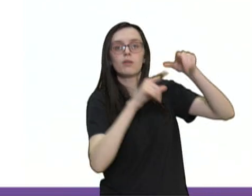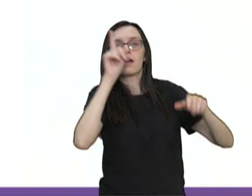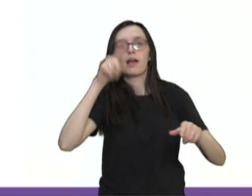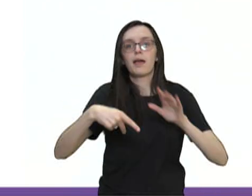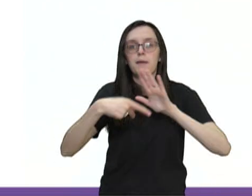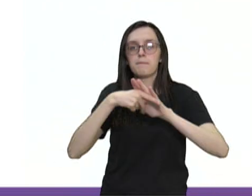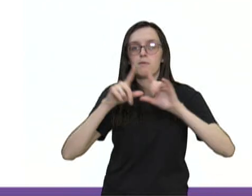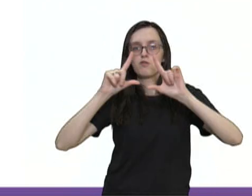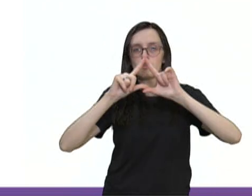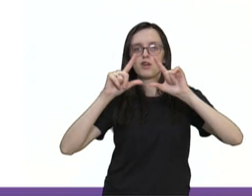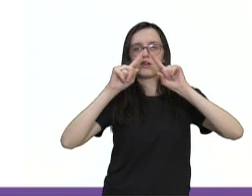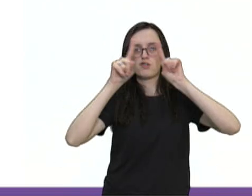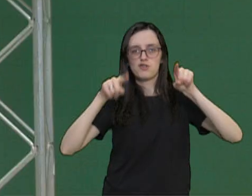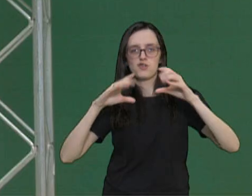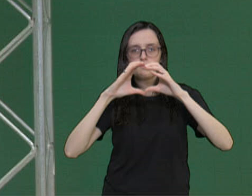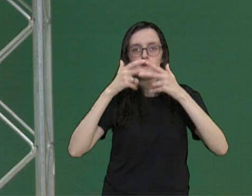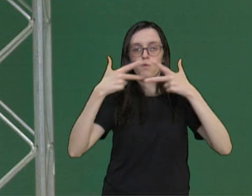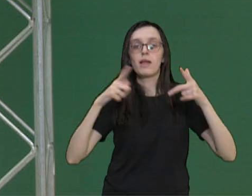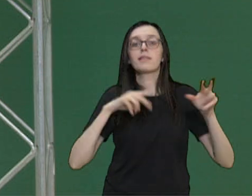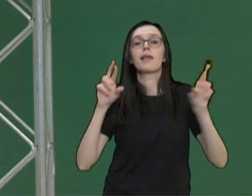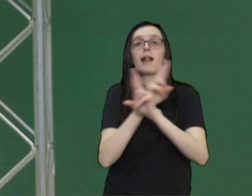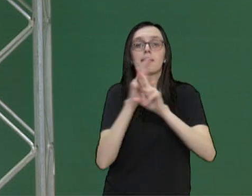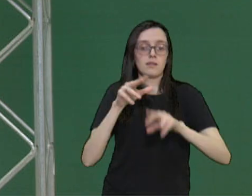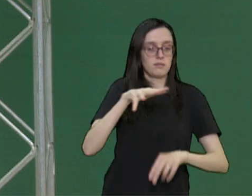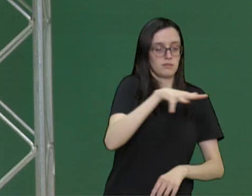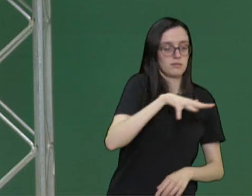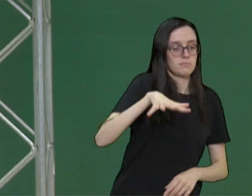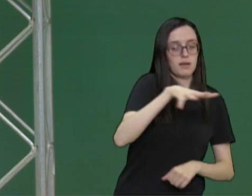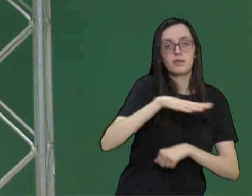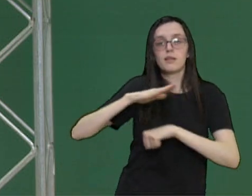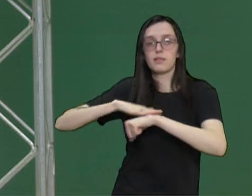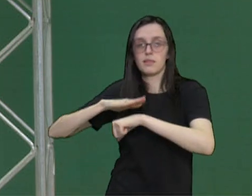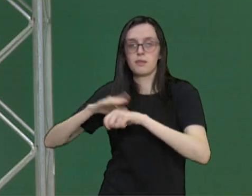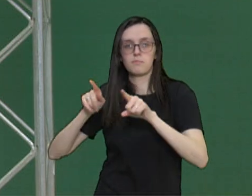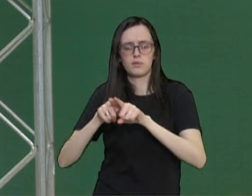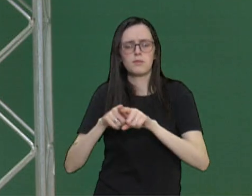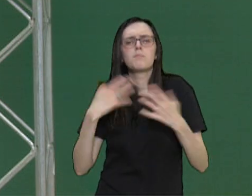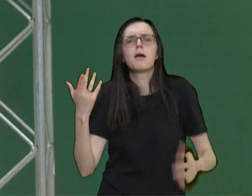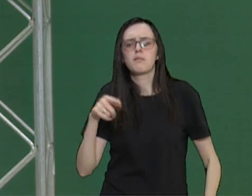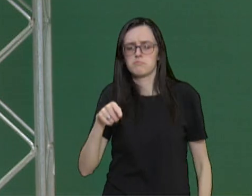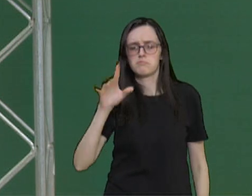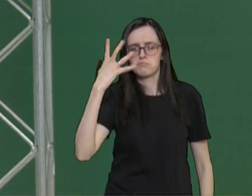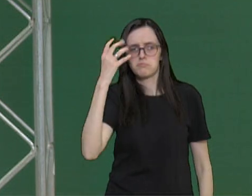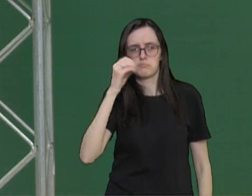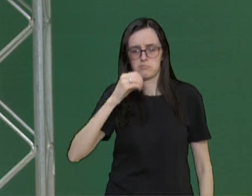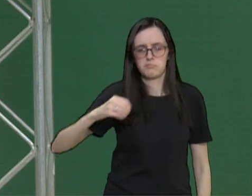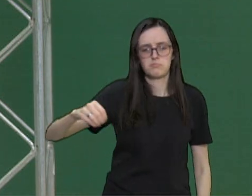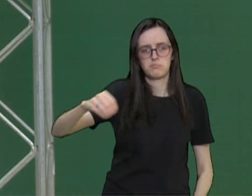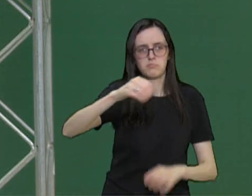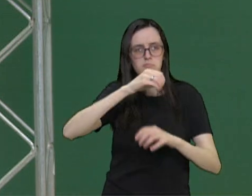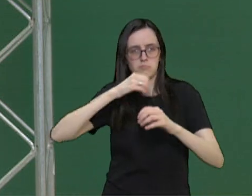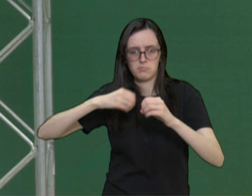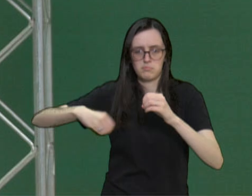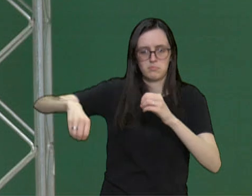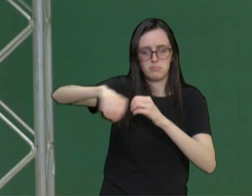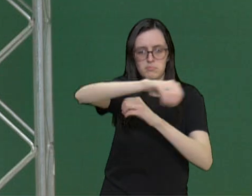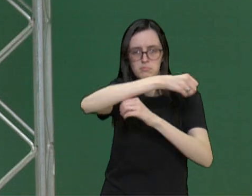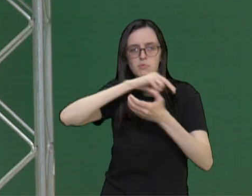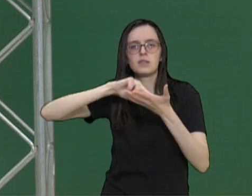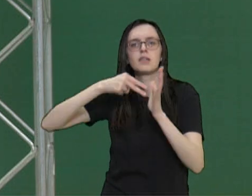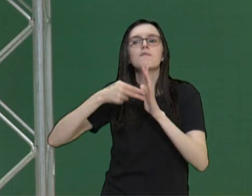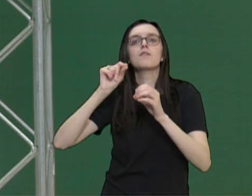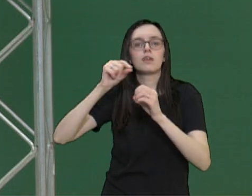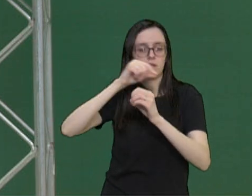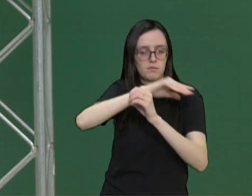geometria espaço-tempo e o que um planeta ou um corpo celeste faz em seus arredores é criar certa